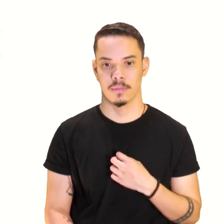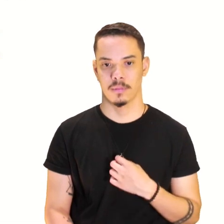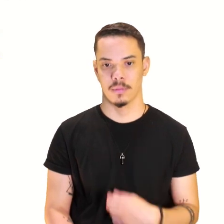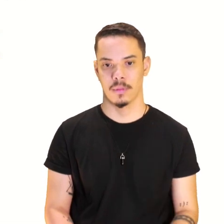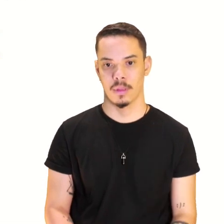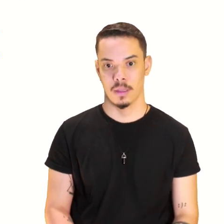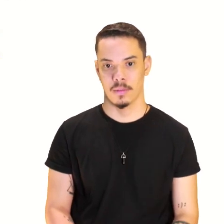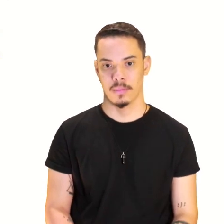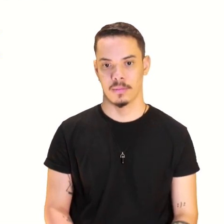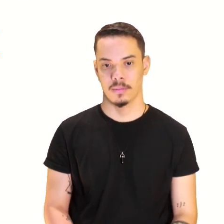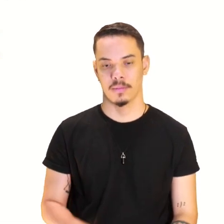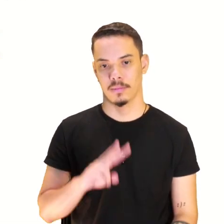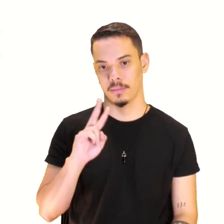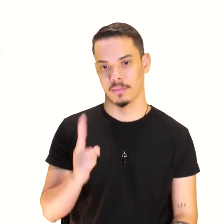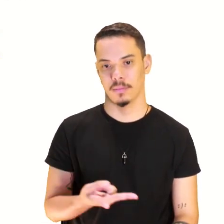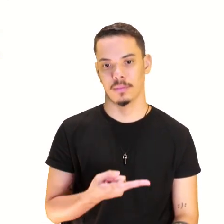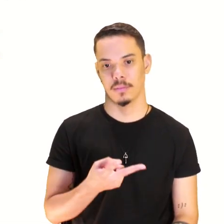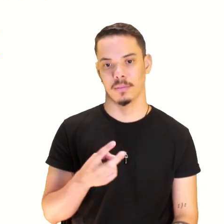2.304.